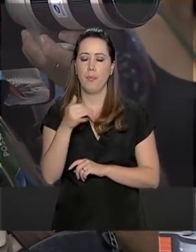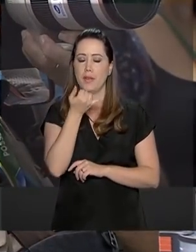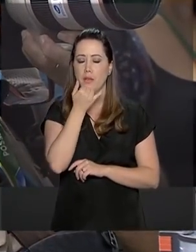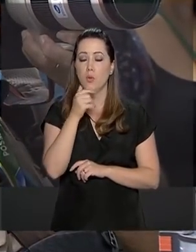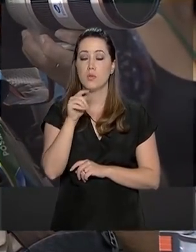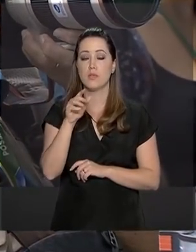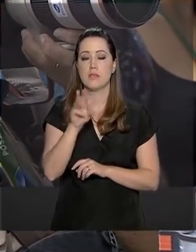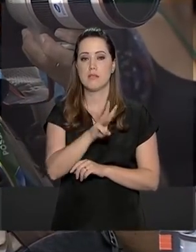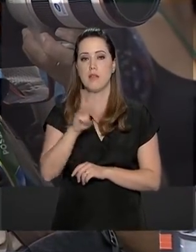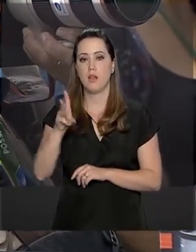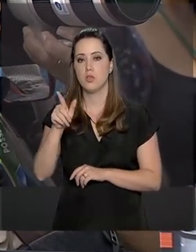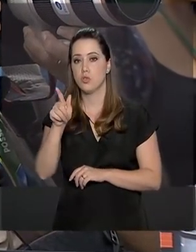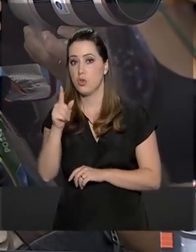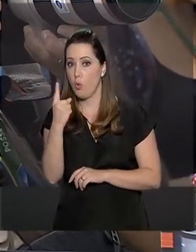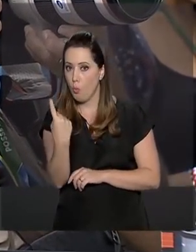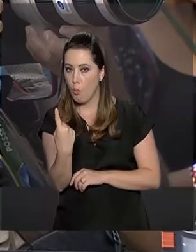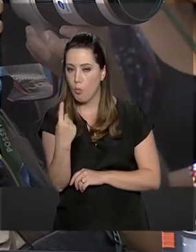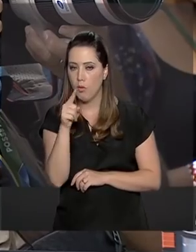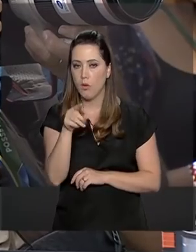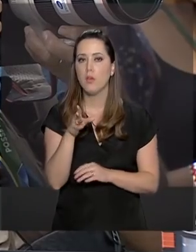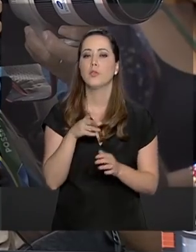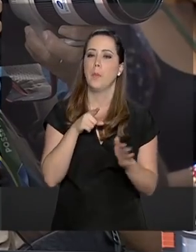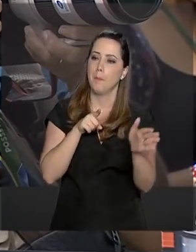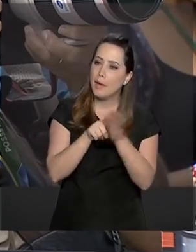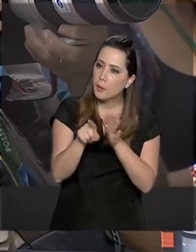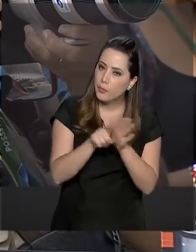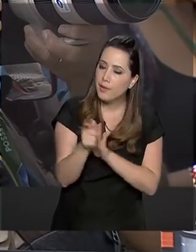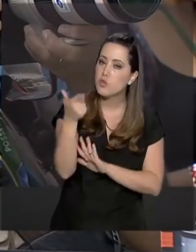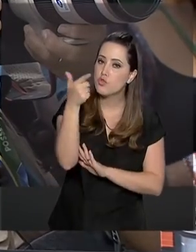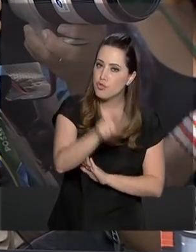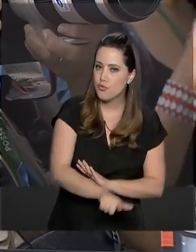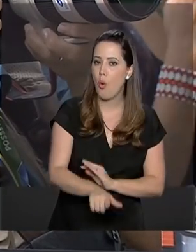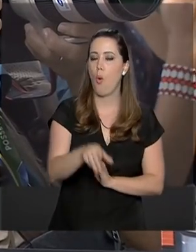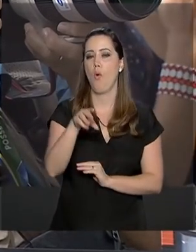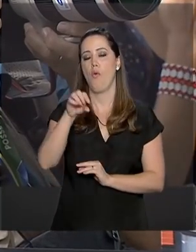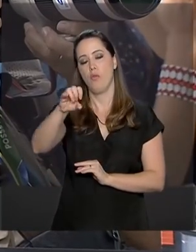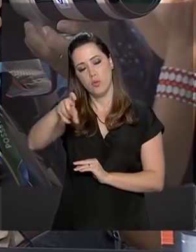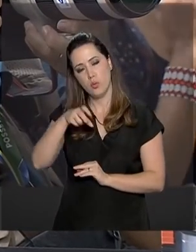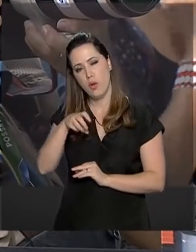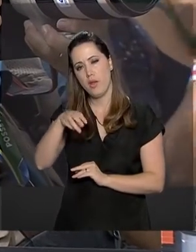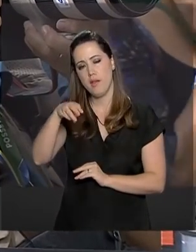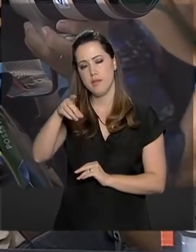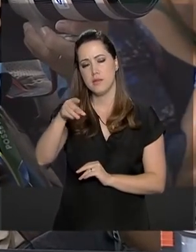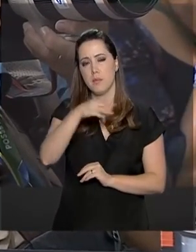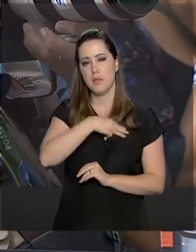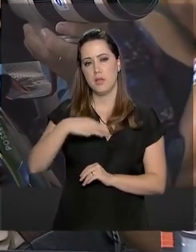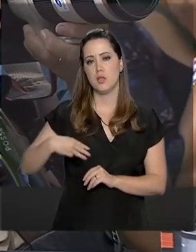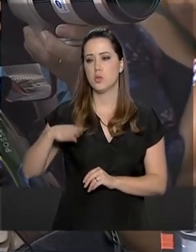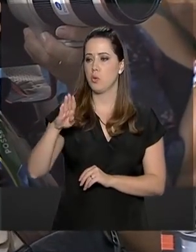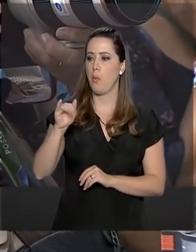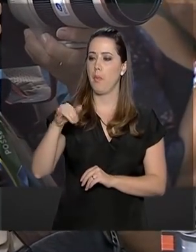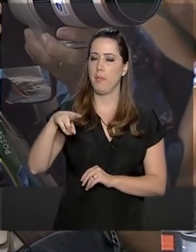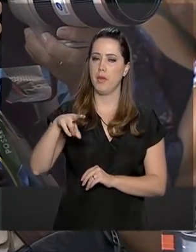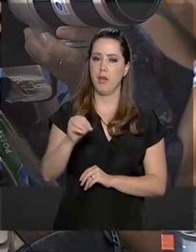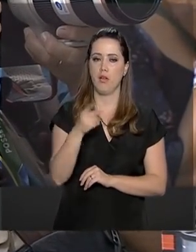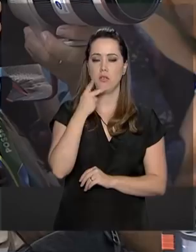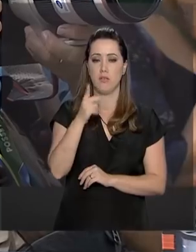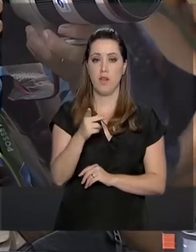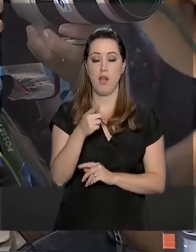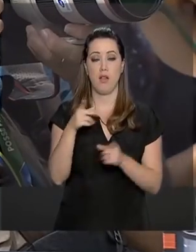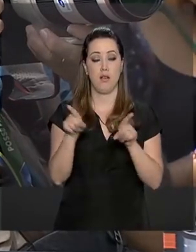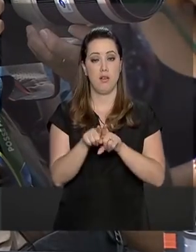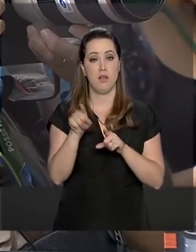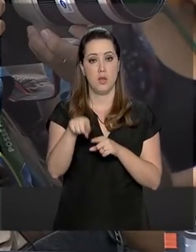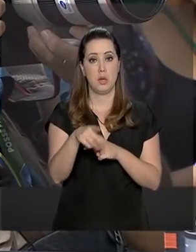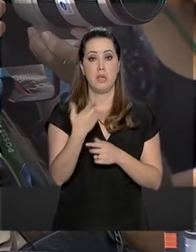bibiano porque a reportagem da revista veja diz que ele os autos indicam que o presidente e o filho carlos bolsonaro